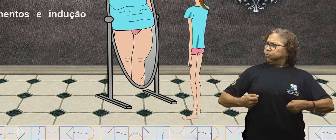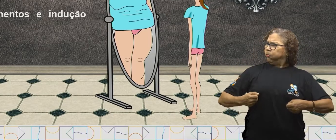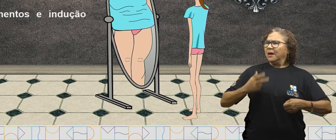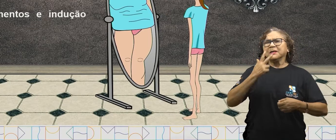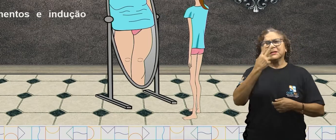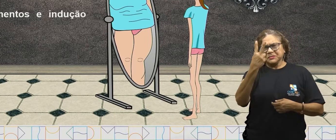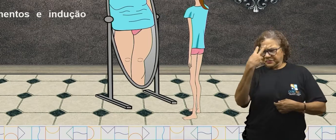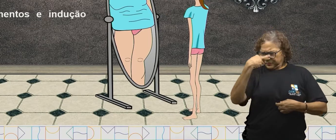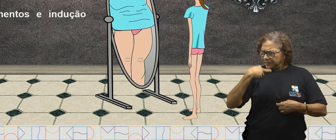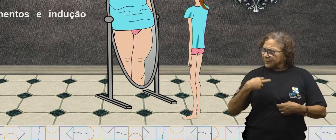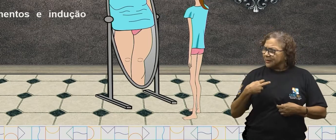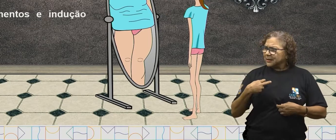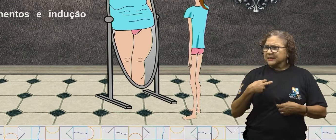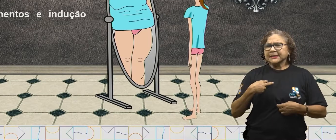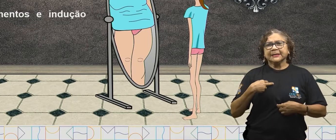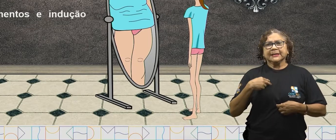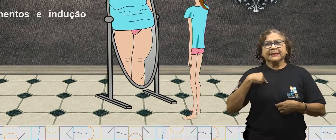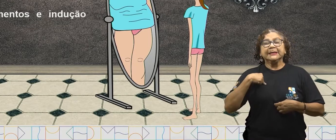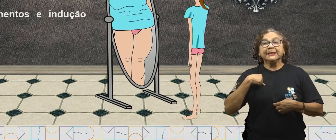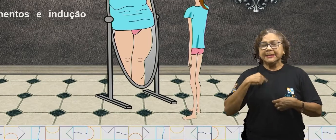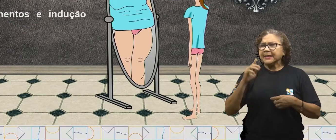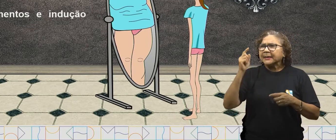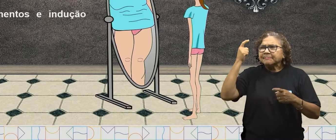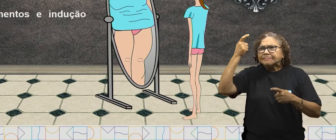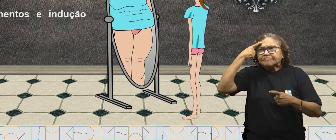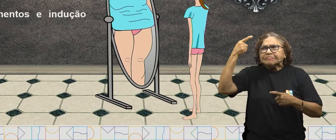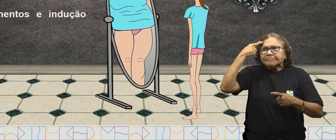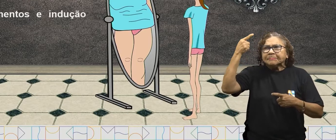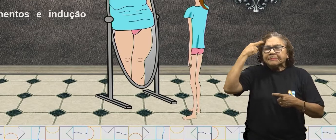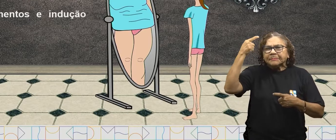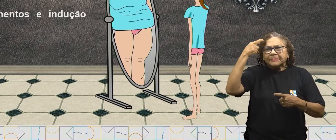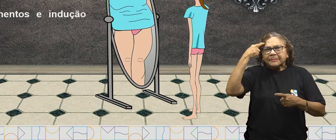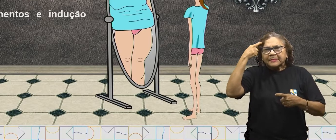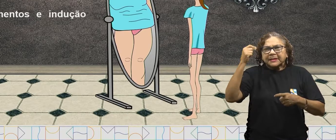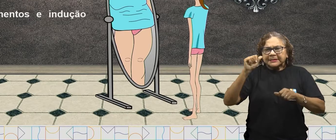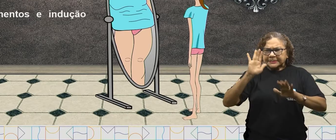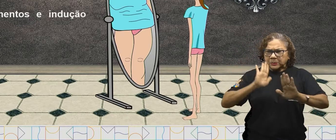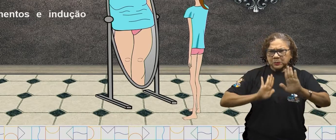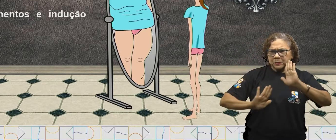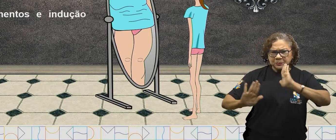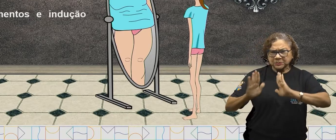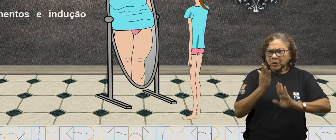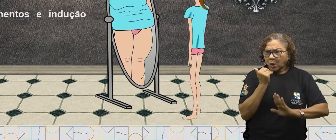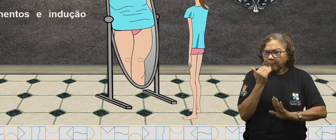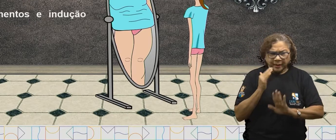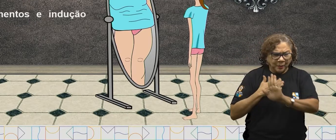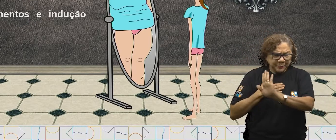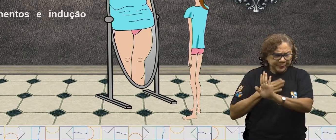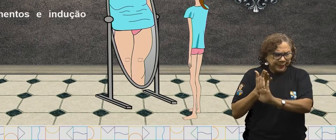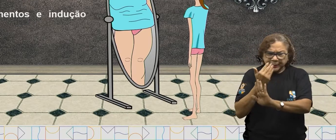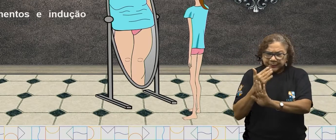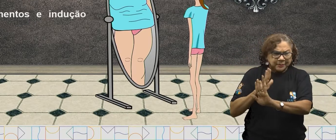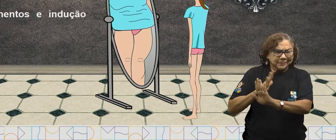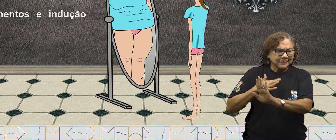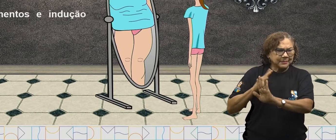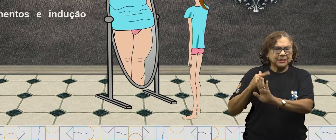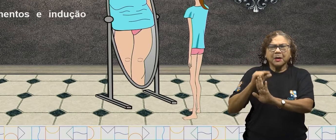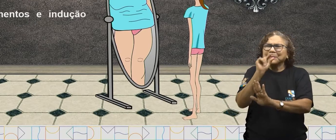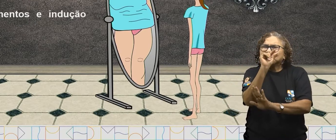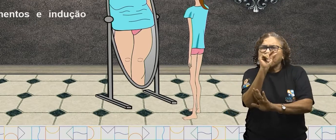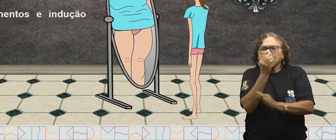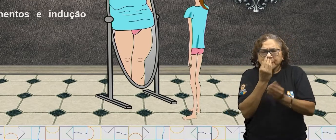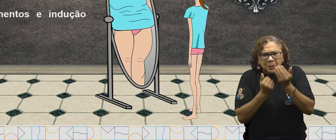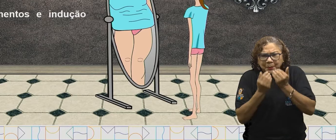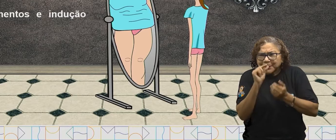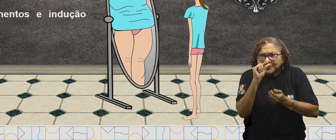real. Isso leva a pessoa a ter atitudes como dietas restritivas, comendo bem pouco ou nada